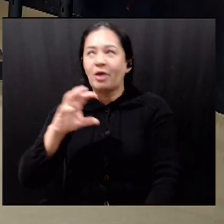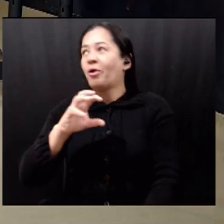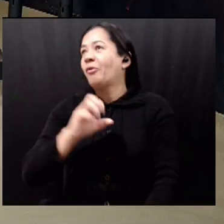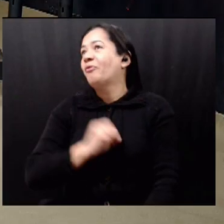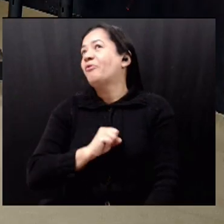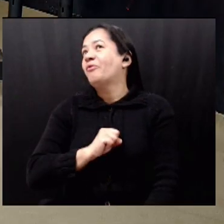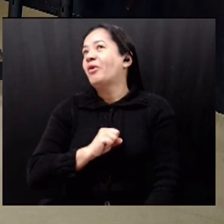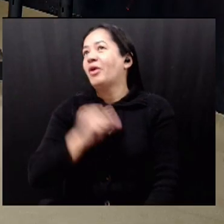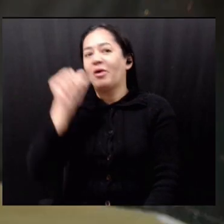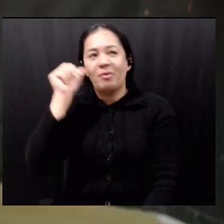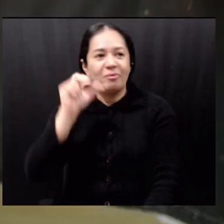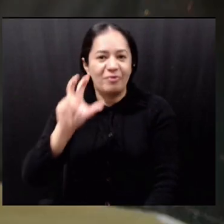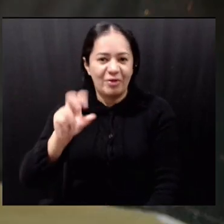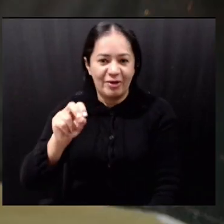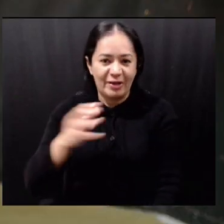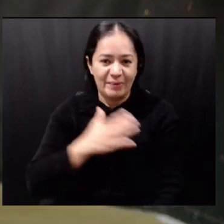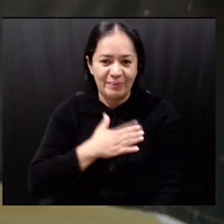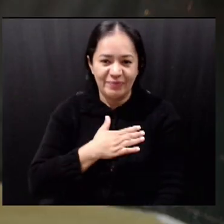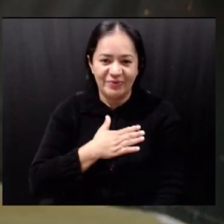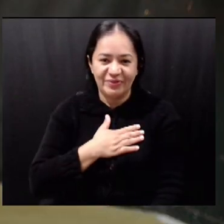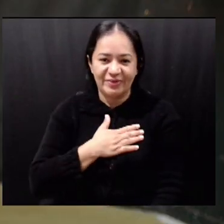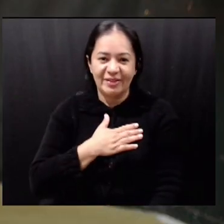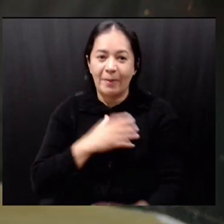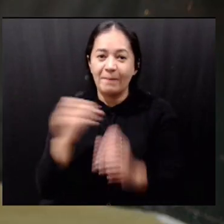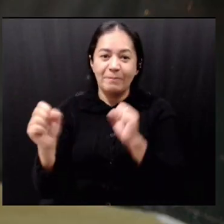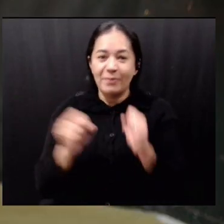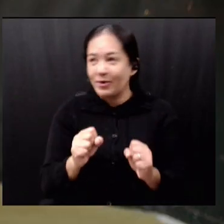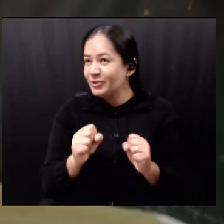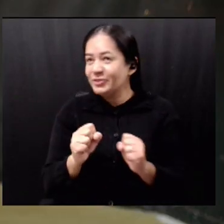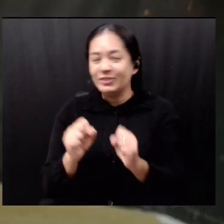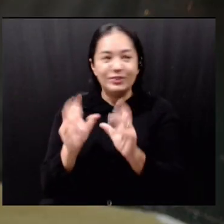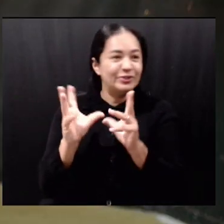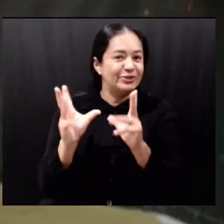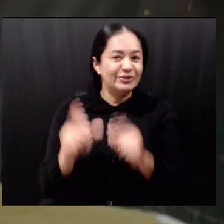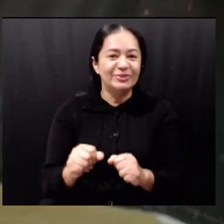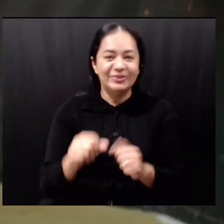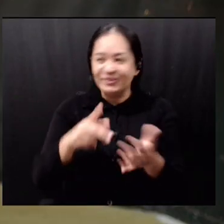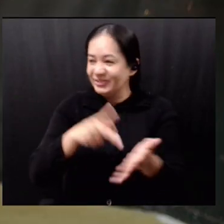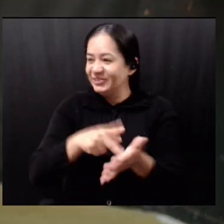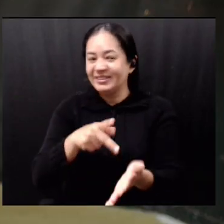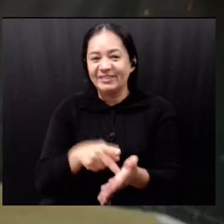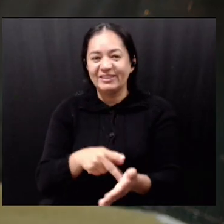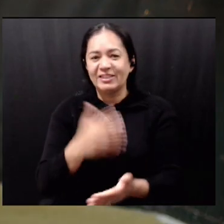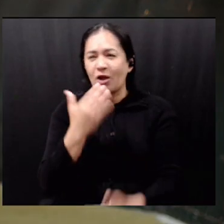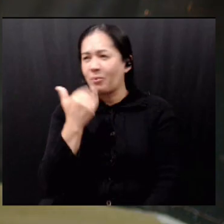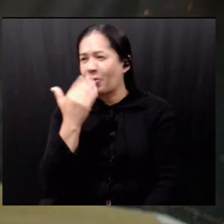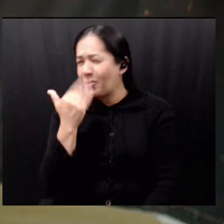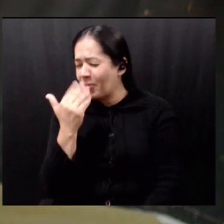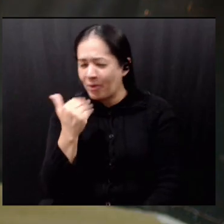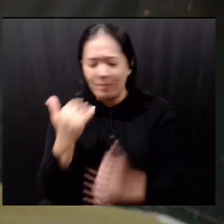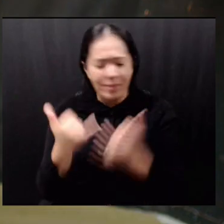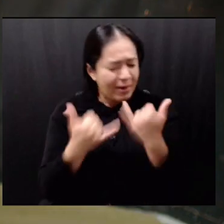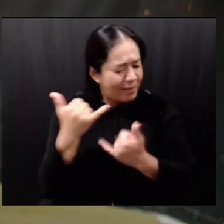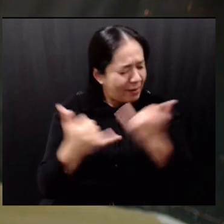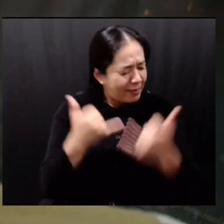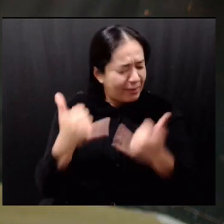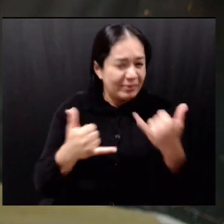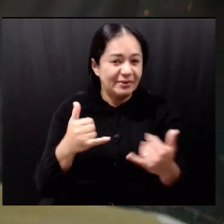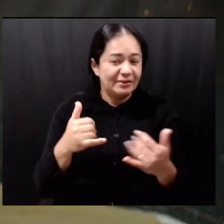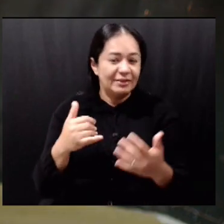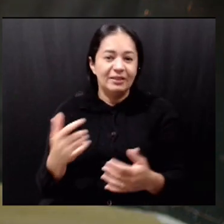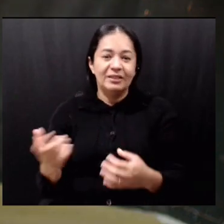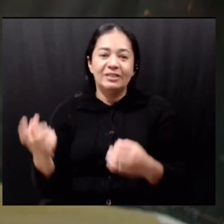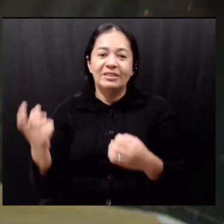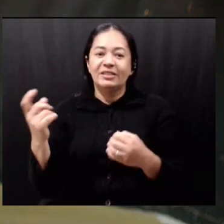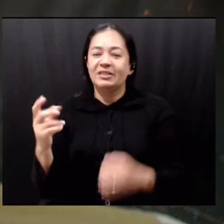avó. Gente, na casa da avó pode tudo, literalmente tudo. Você come, brinca. E aí, daqui a pouco a avó vem